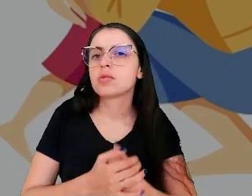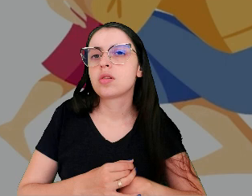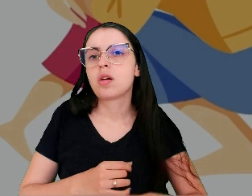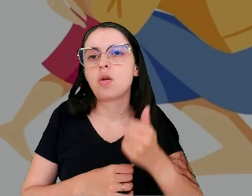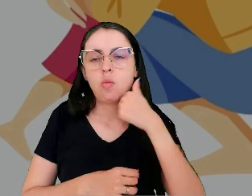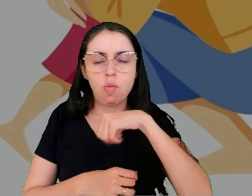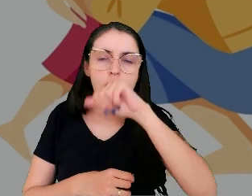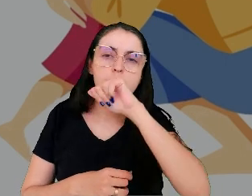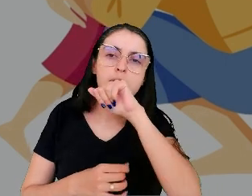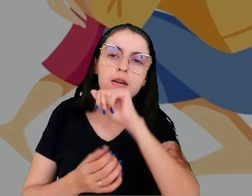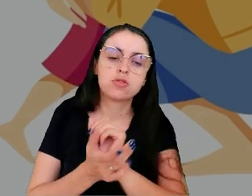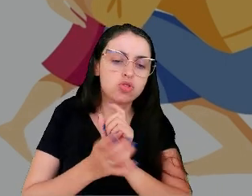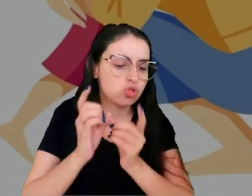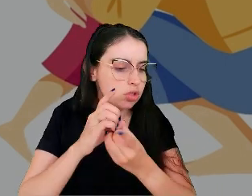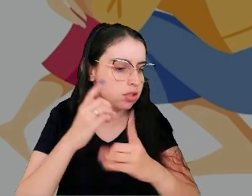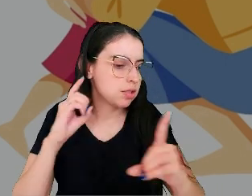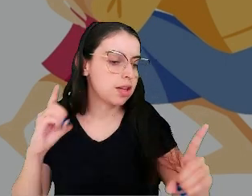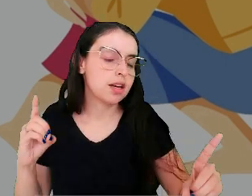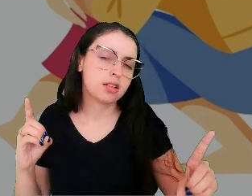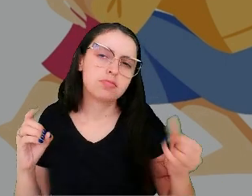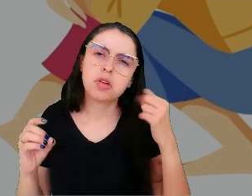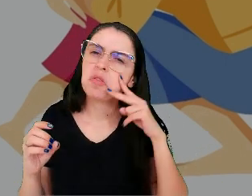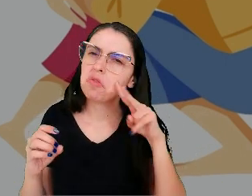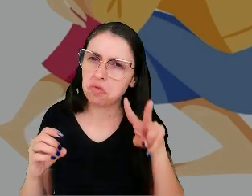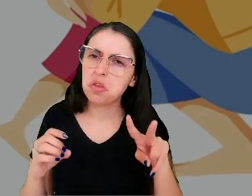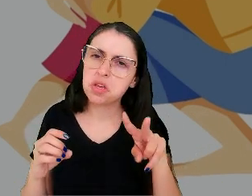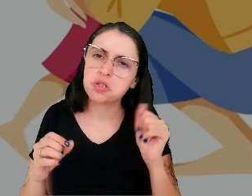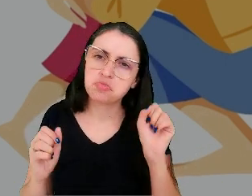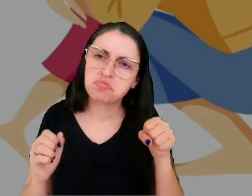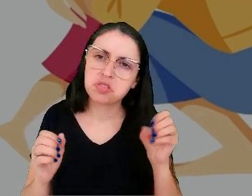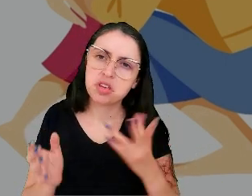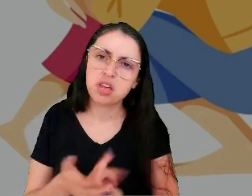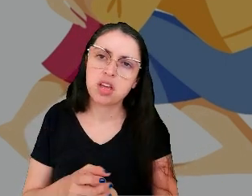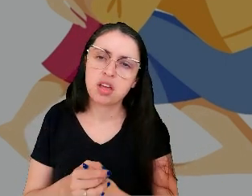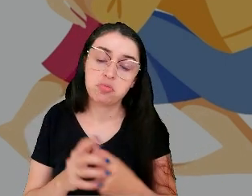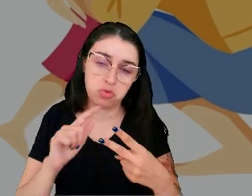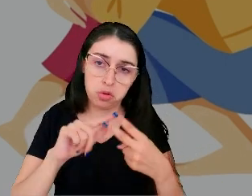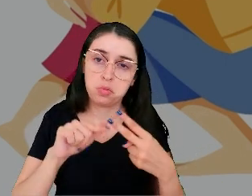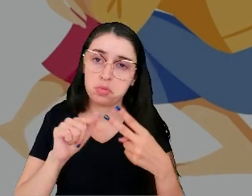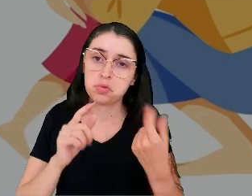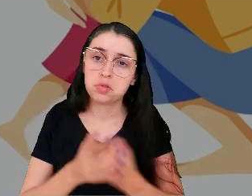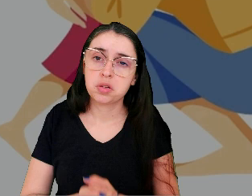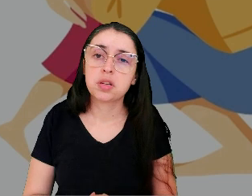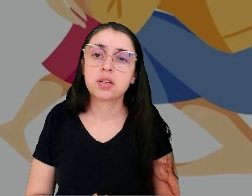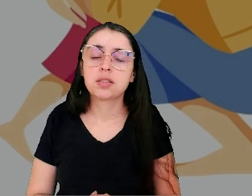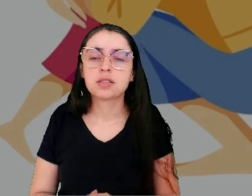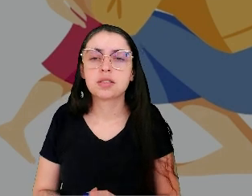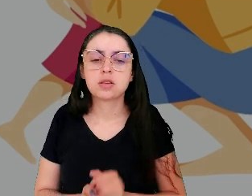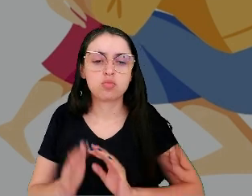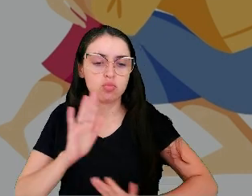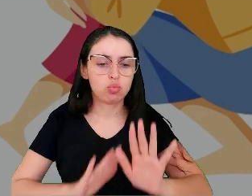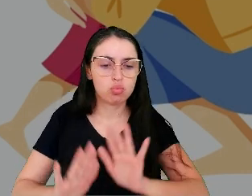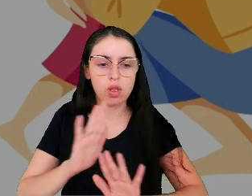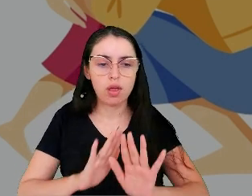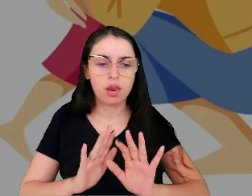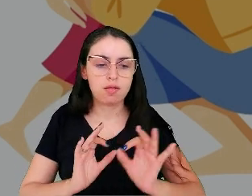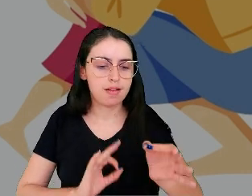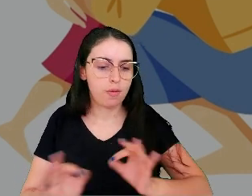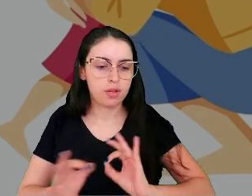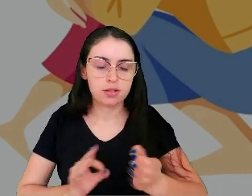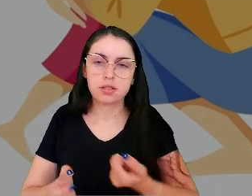se mantido distante, pelo menos é assim que eu enxergo, né? Tanto ele como ela. Então eles estavam se preparando